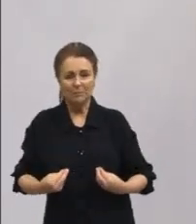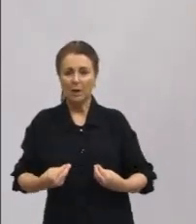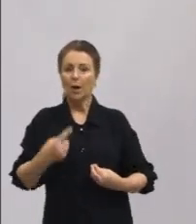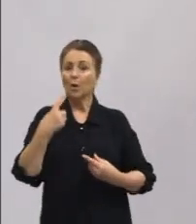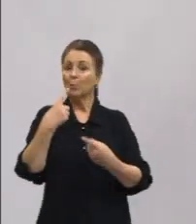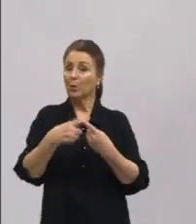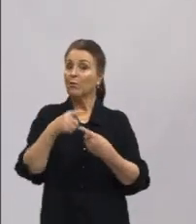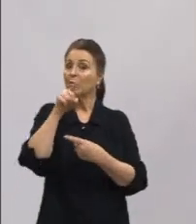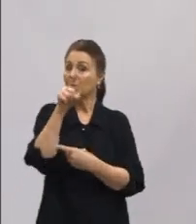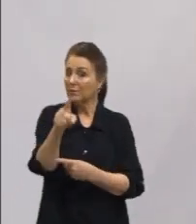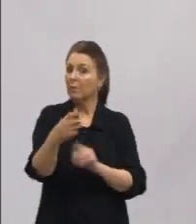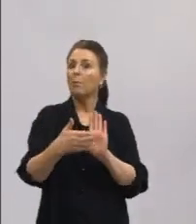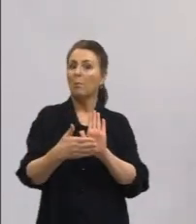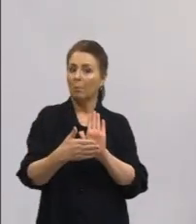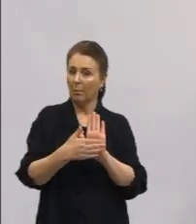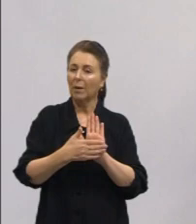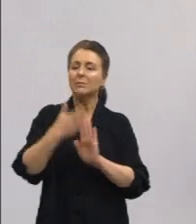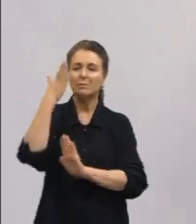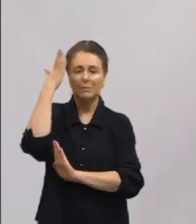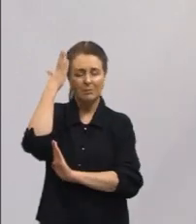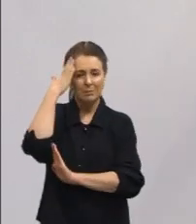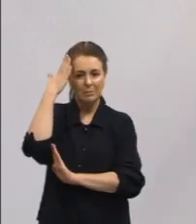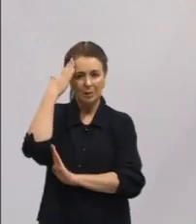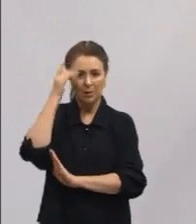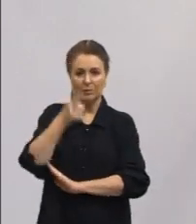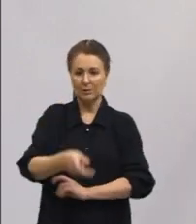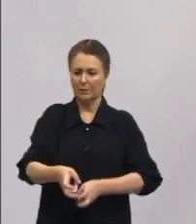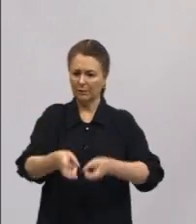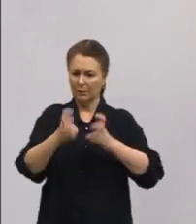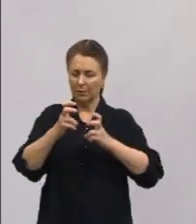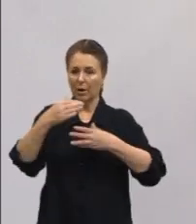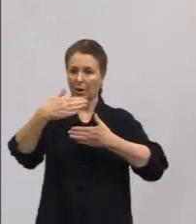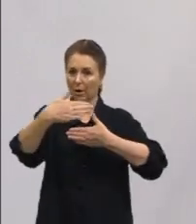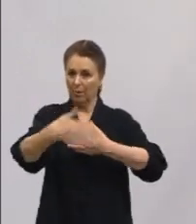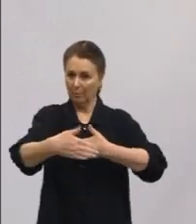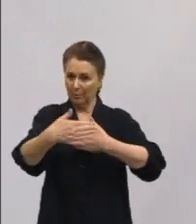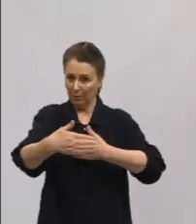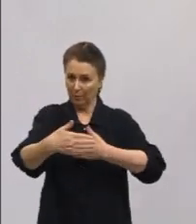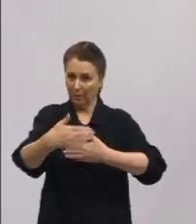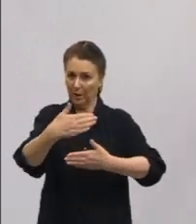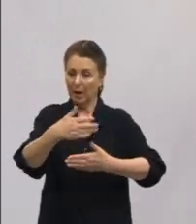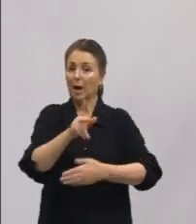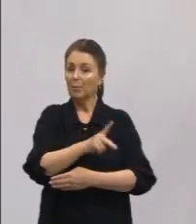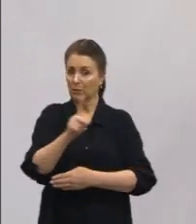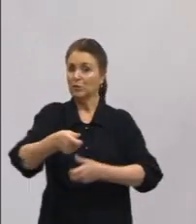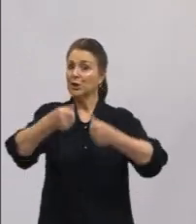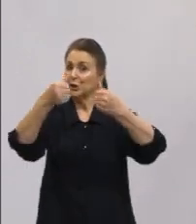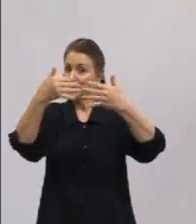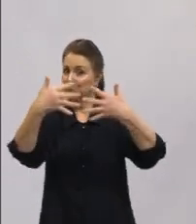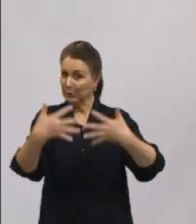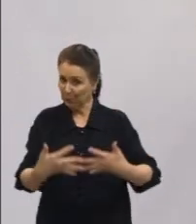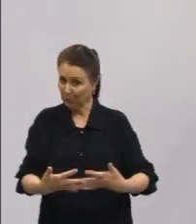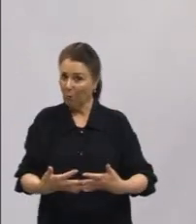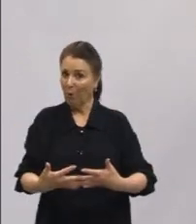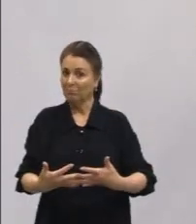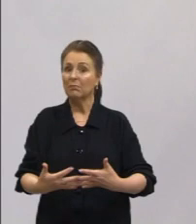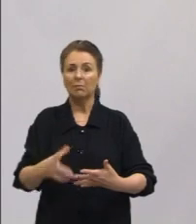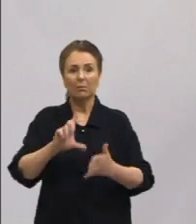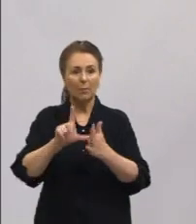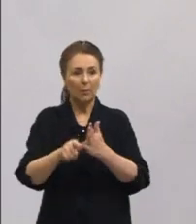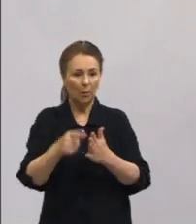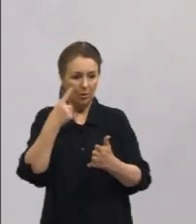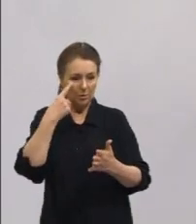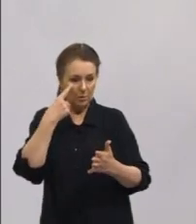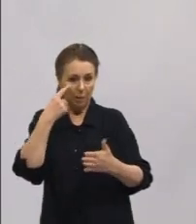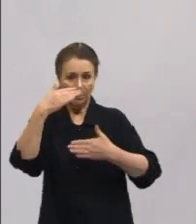preparados para isso né Vocês viram aqui é a prova de que o que a gente falou não era à toa não era para encher linguiça